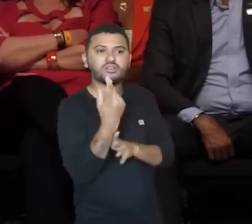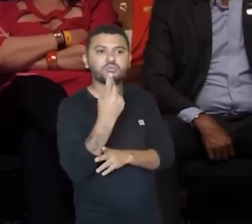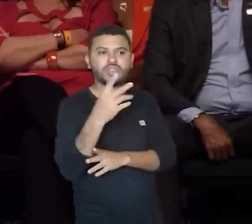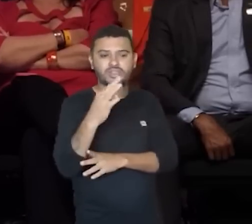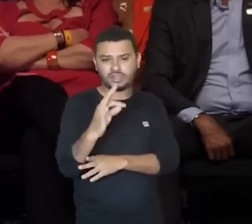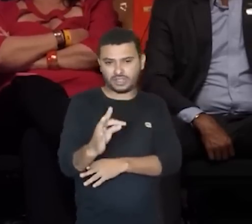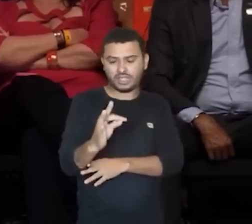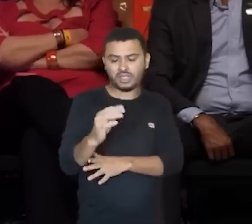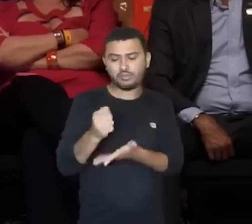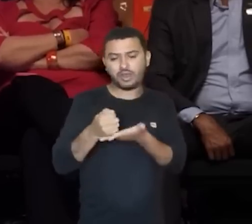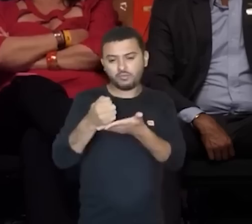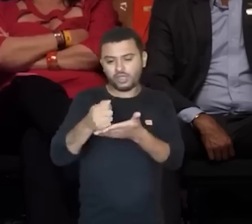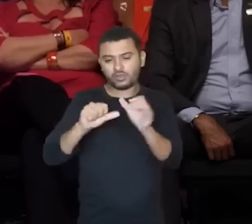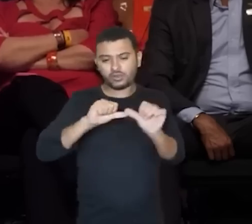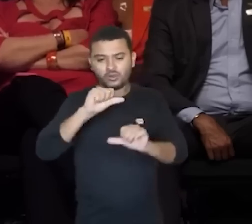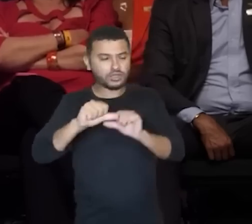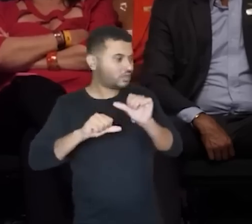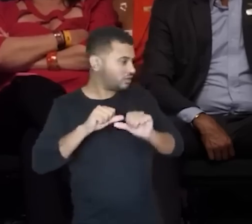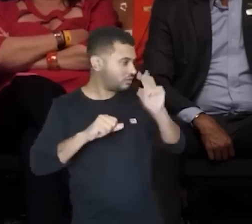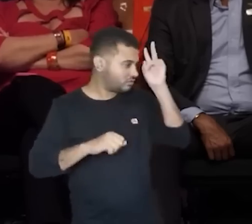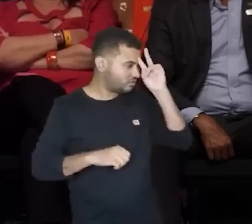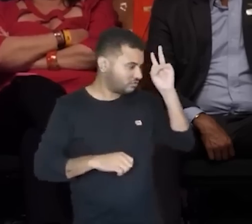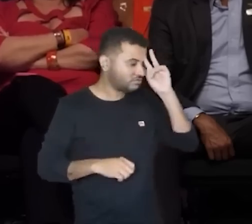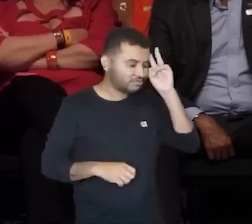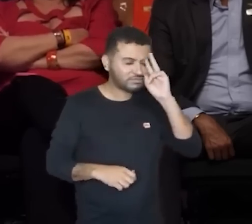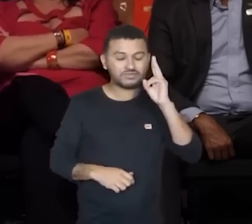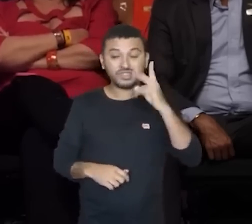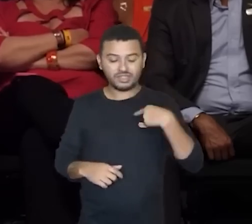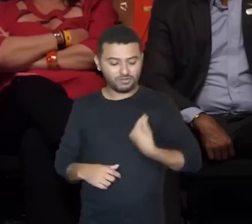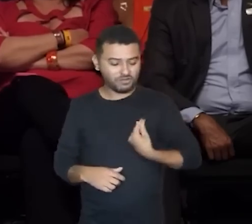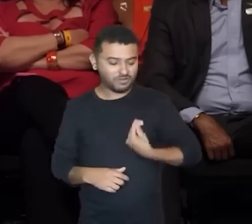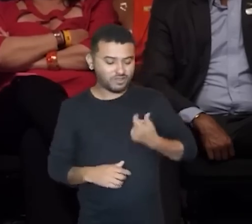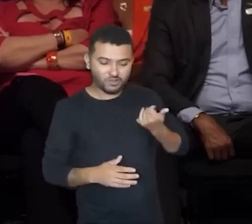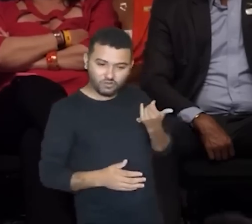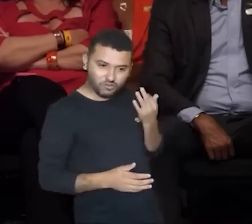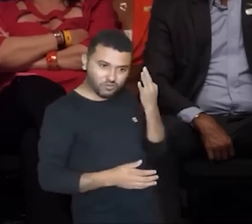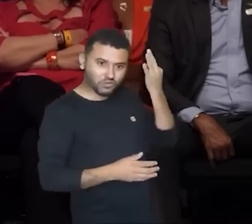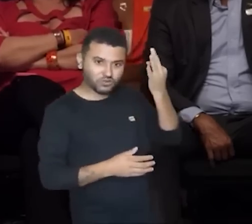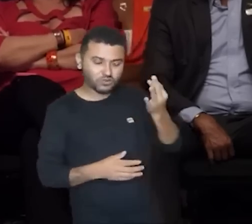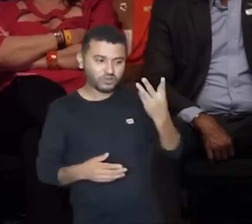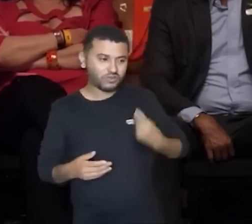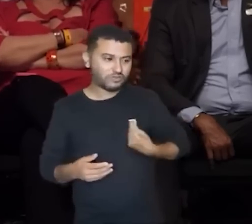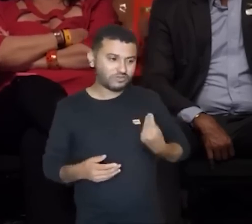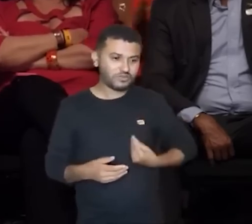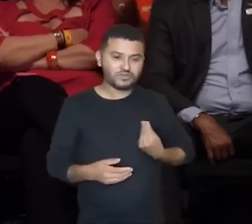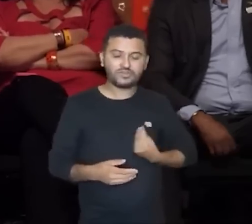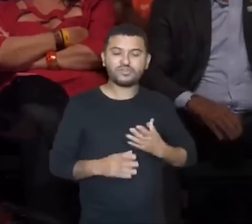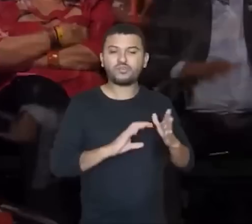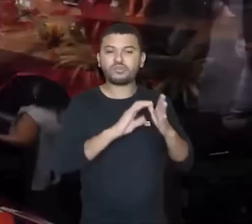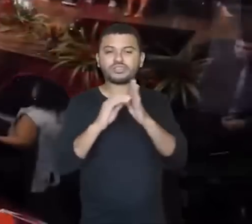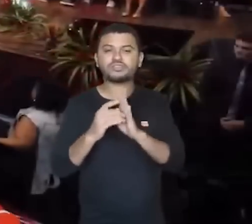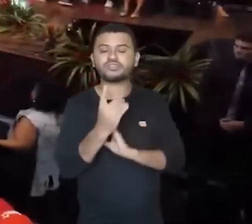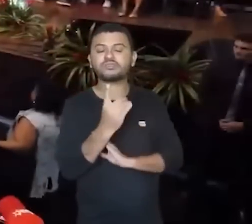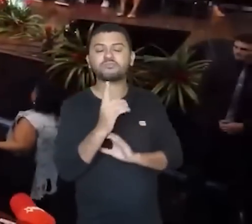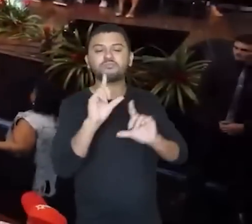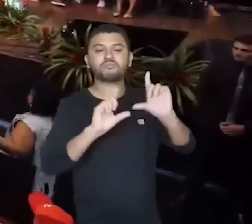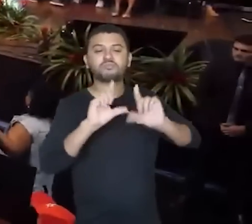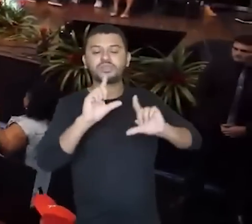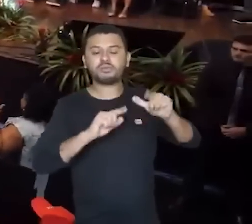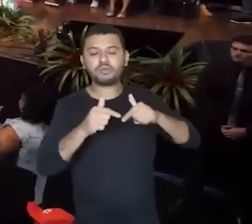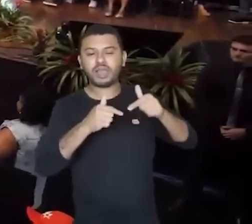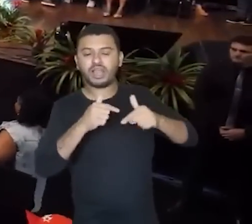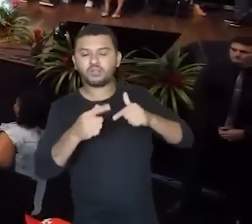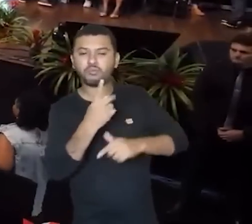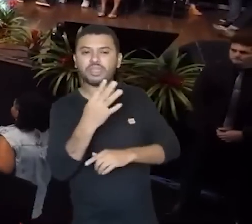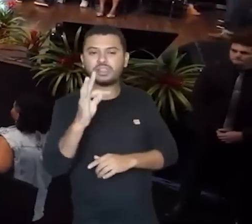mudar a história, o presente e o futuro do Brasil. Viva o Partido dos Trabalhadores e das Trabalhadoras!